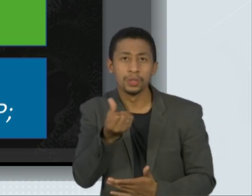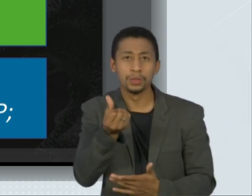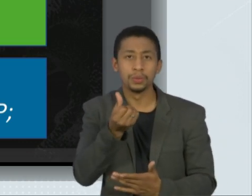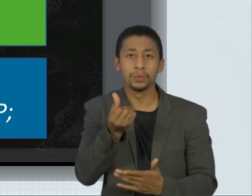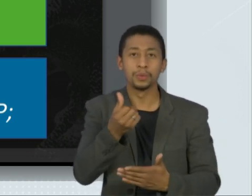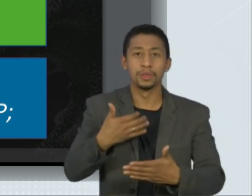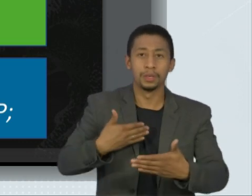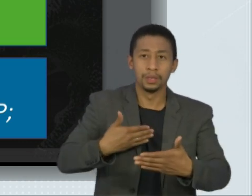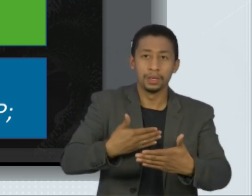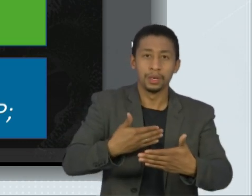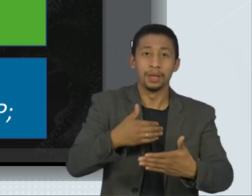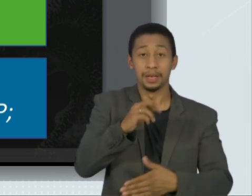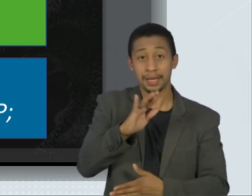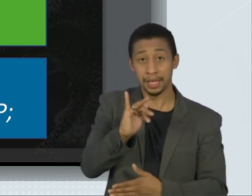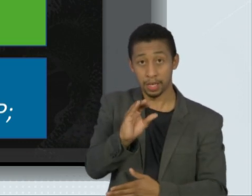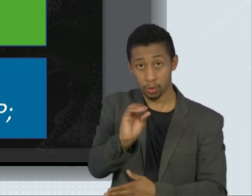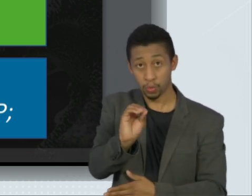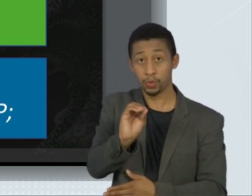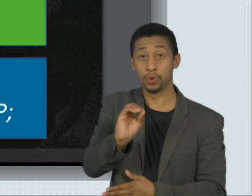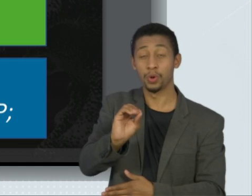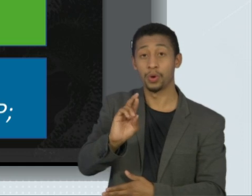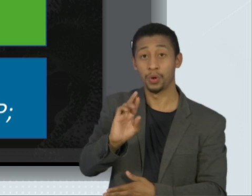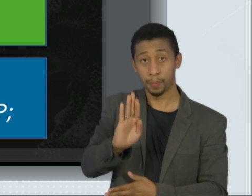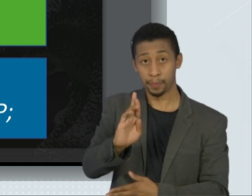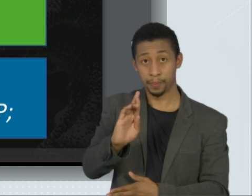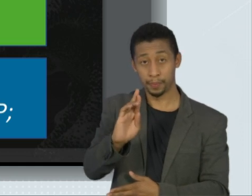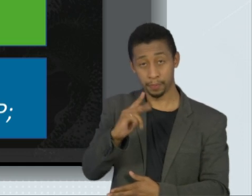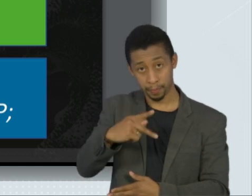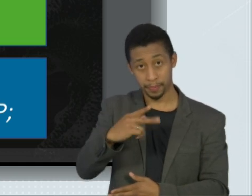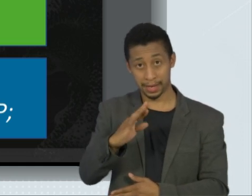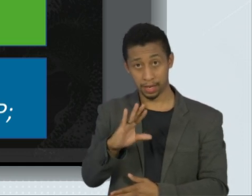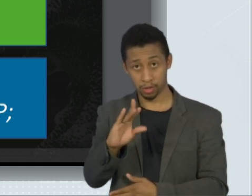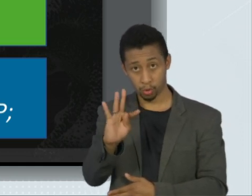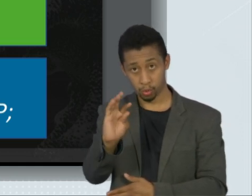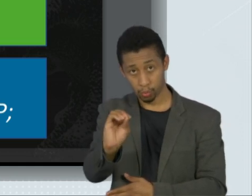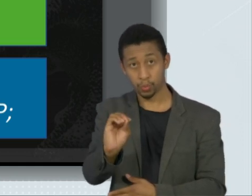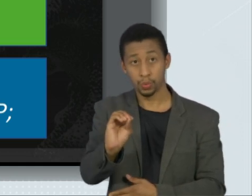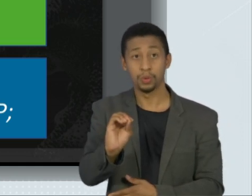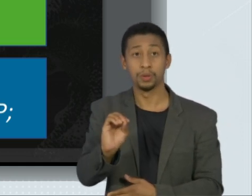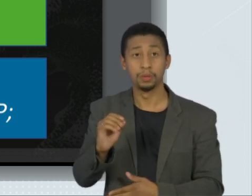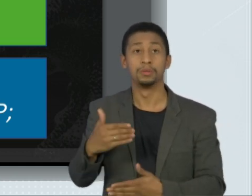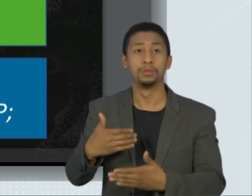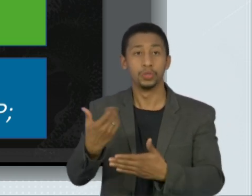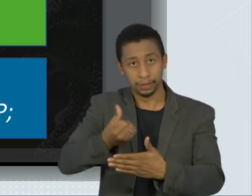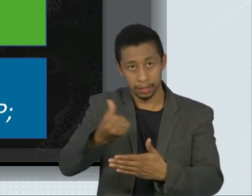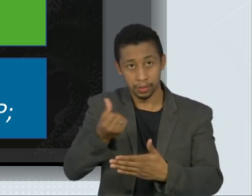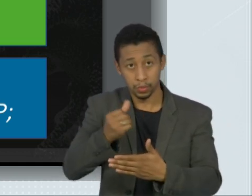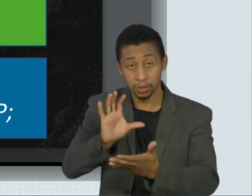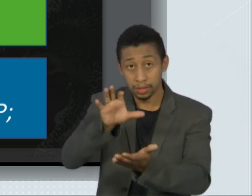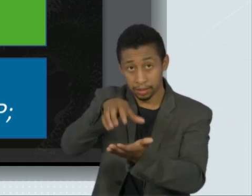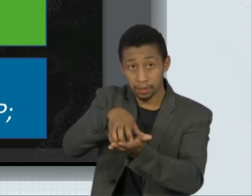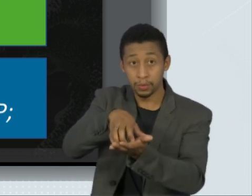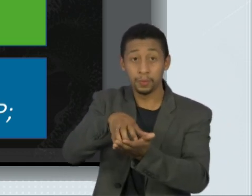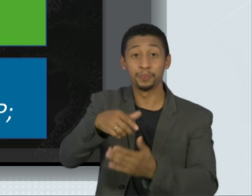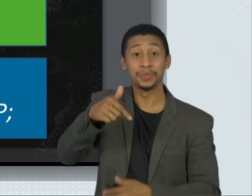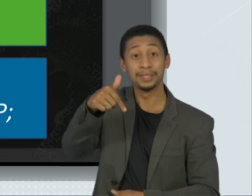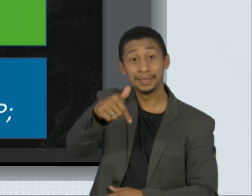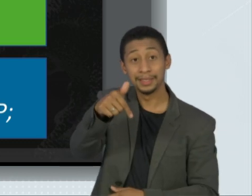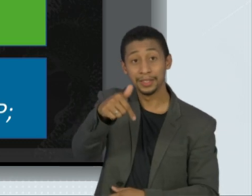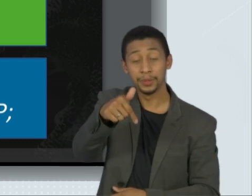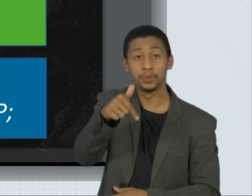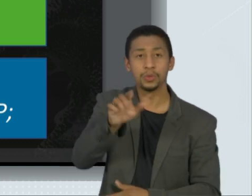Preto, onde nós temos lá como responsável o Maurício Nogueira. O sétimo